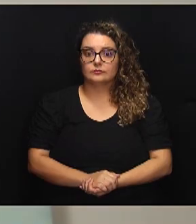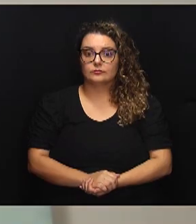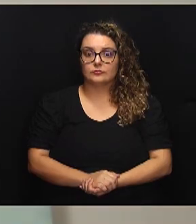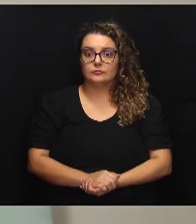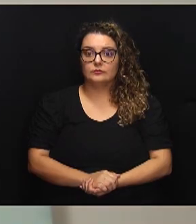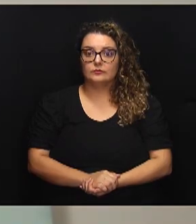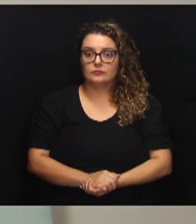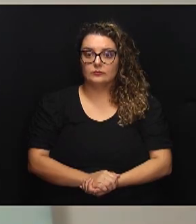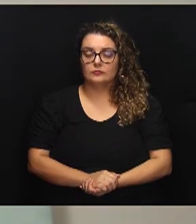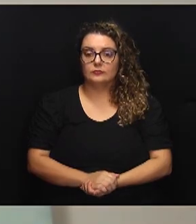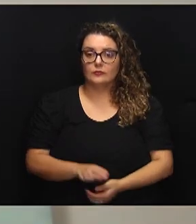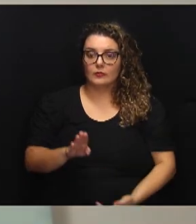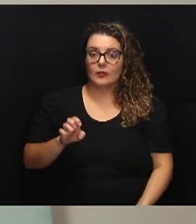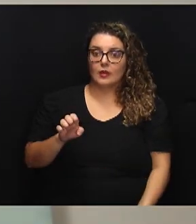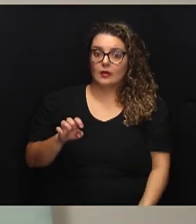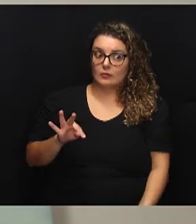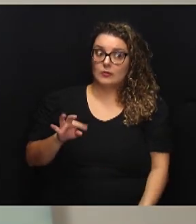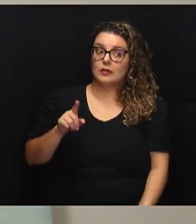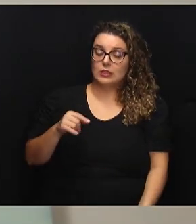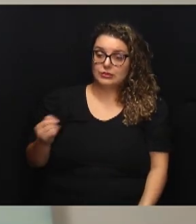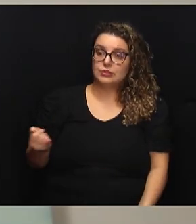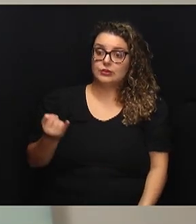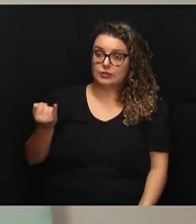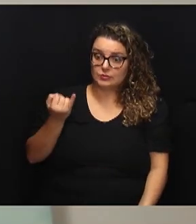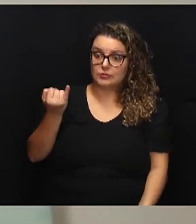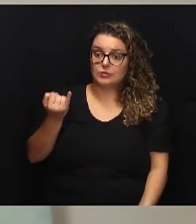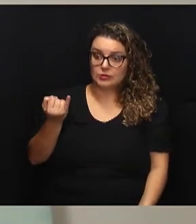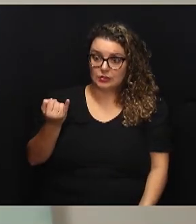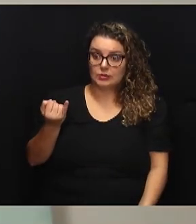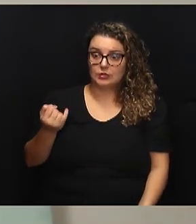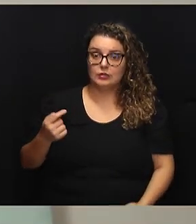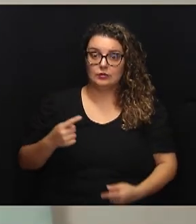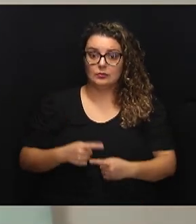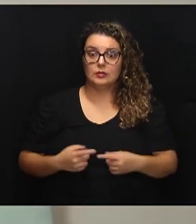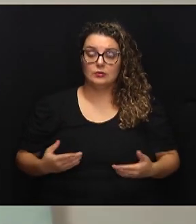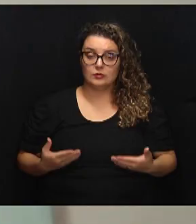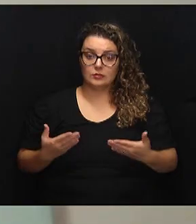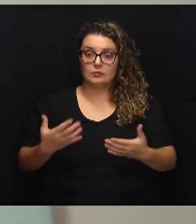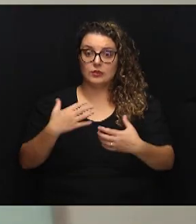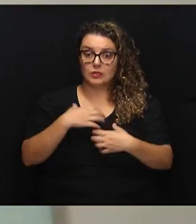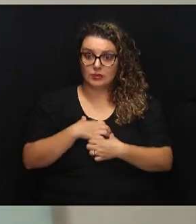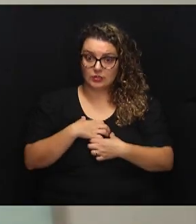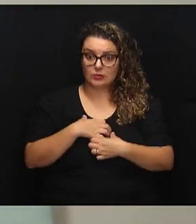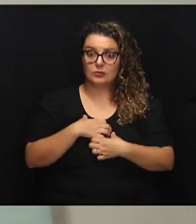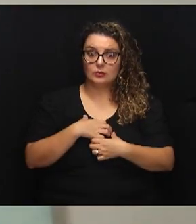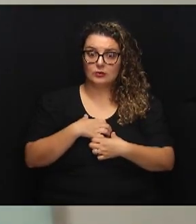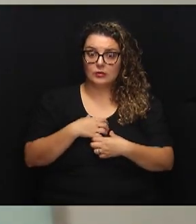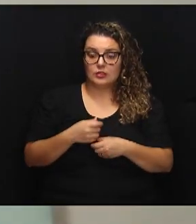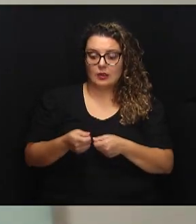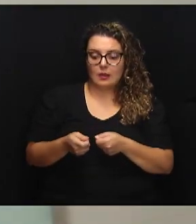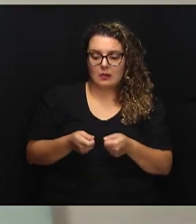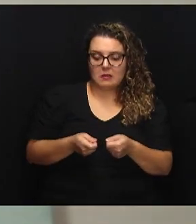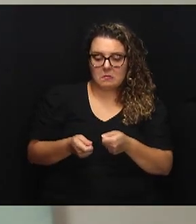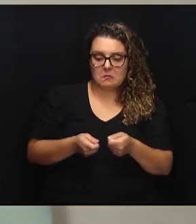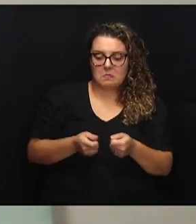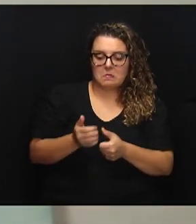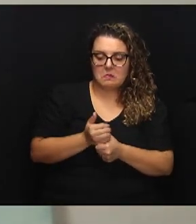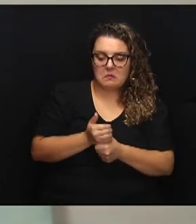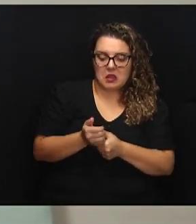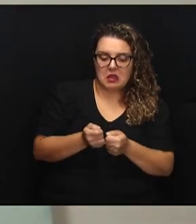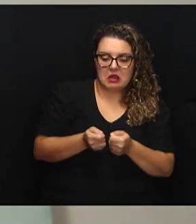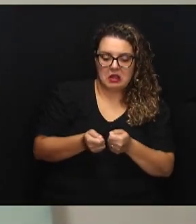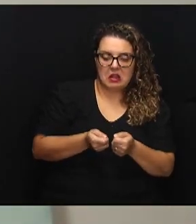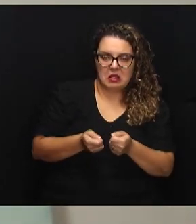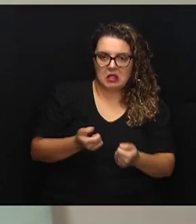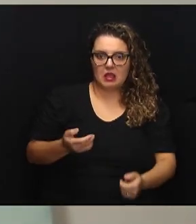Essa questão da Bet é muito importante porque ela acaba trazendo para a gente uma sensação de manipulação, né, de resultado, de